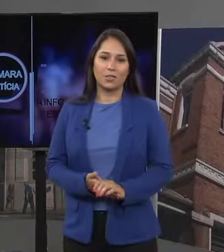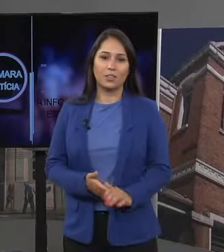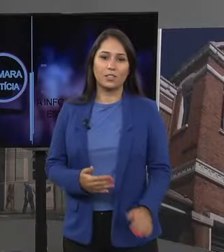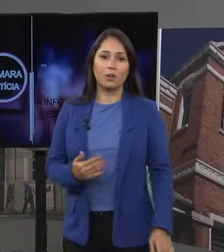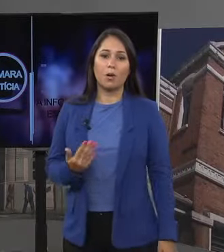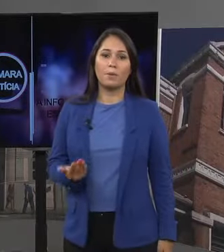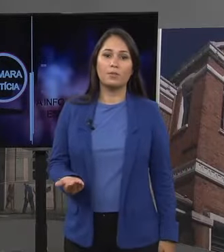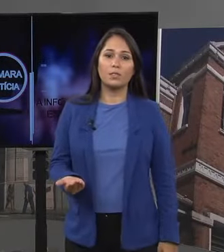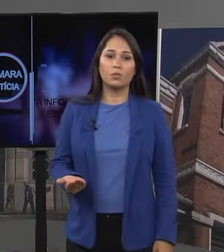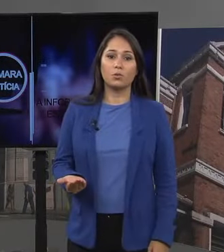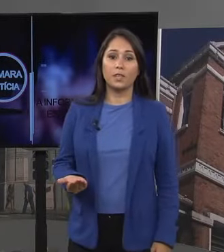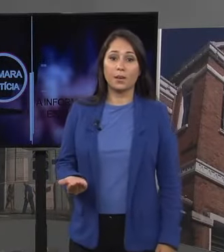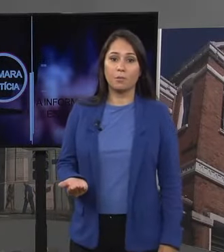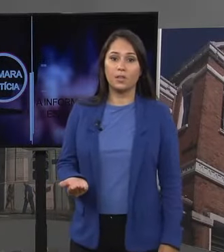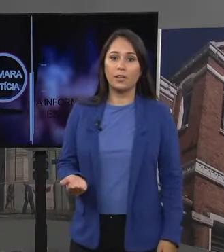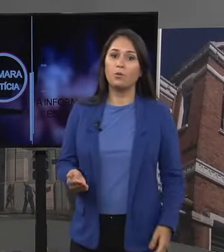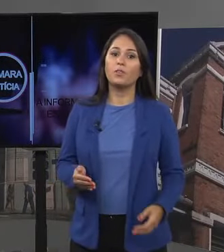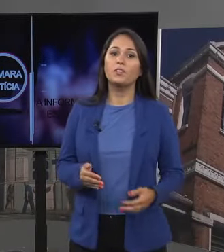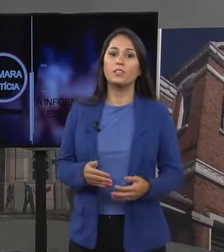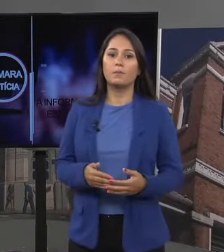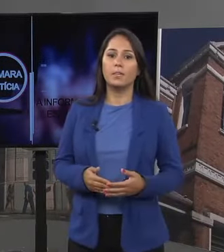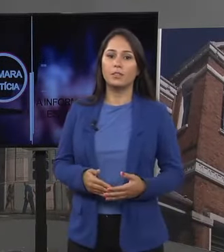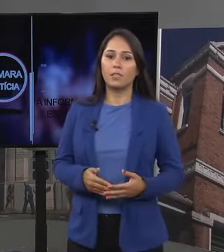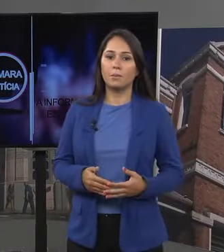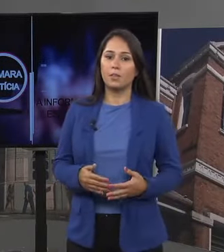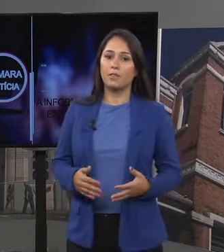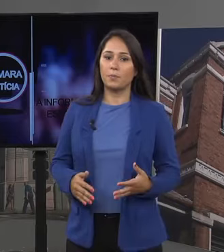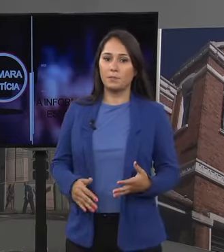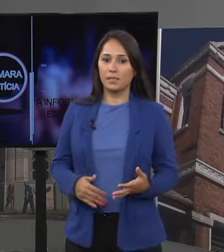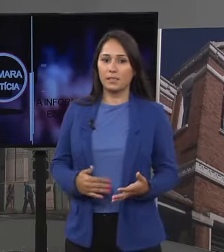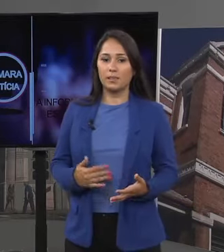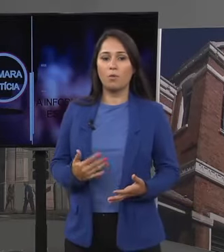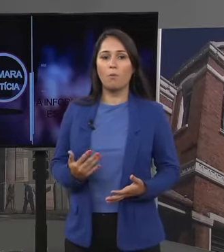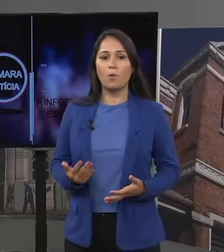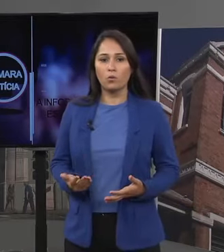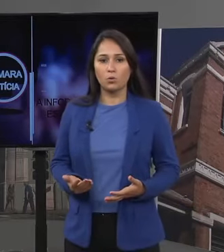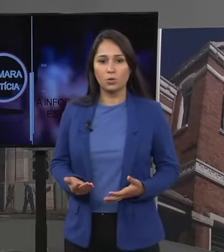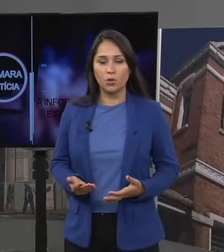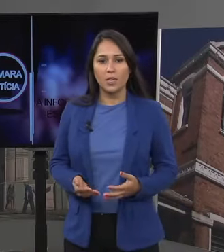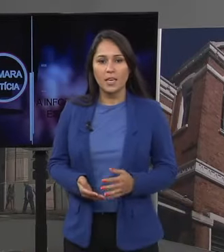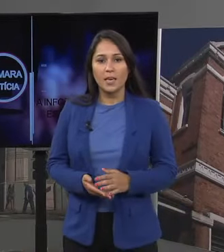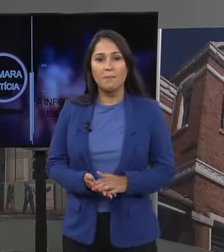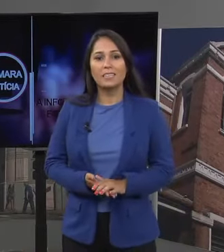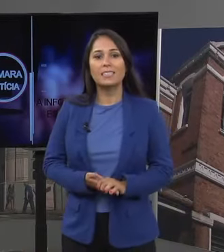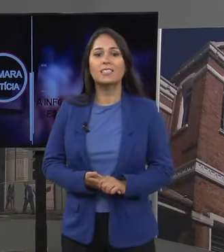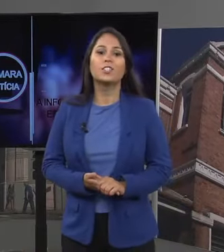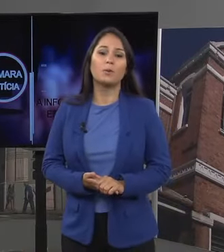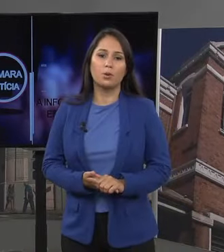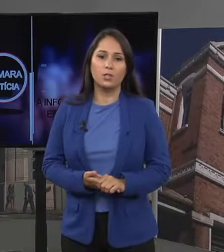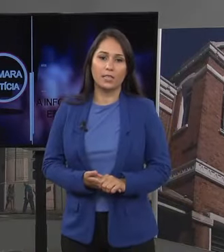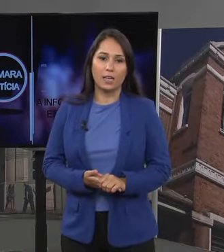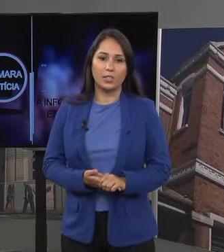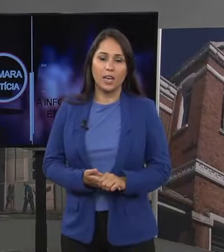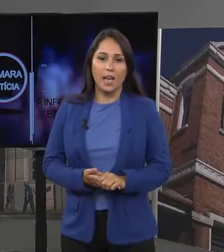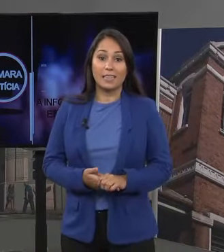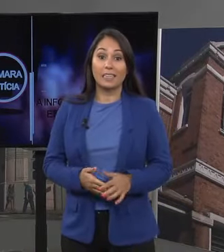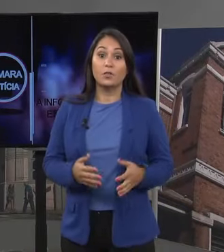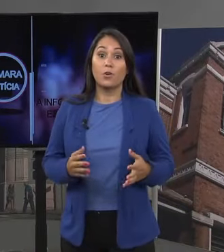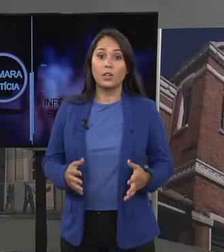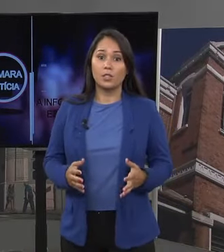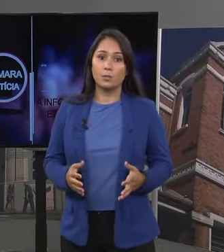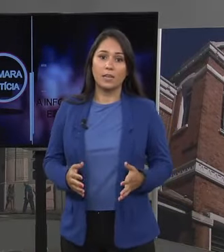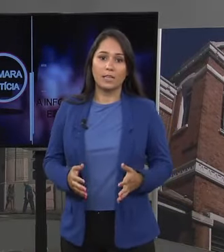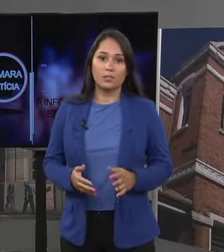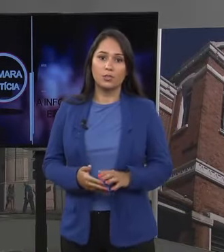E a gente está de volta já com a previsão do tempo. Até o fim de semana, o tempo deve permanecer com pouco sol e bastante nebulosidade.